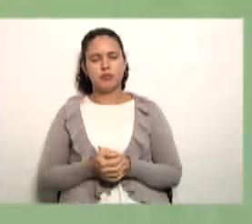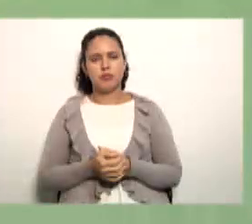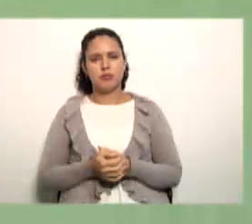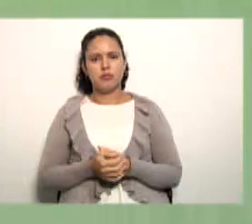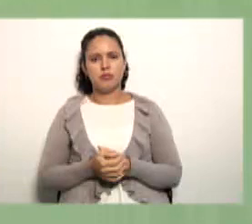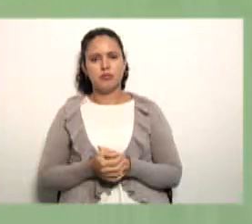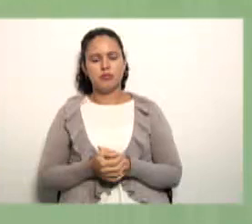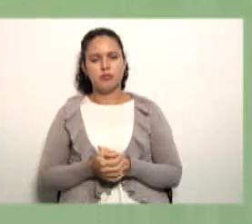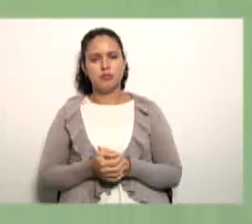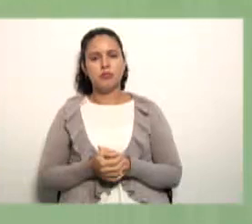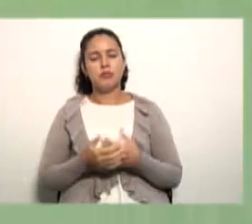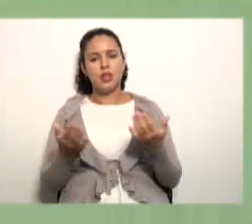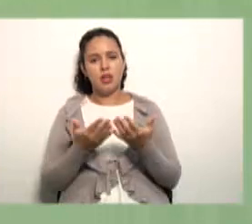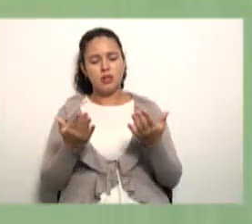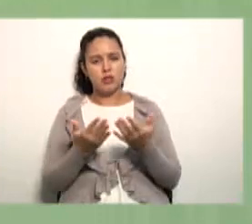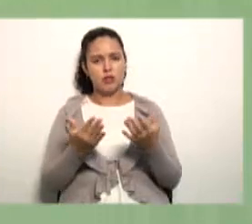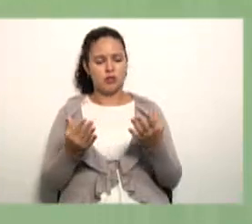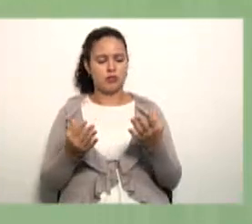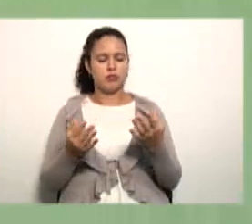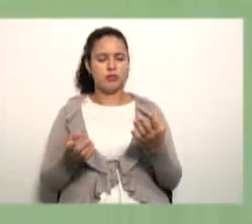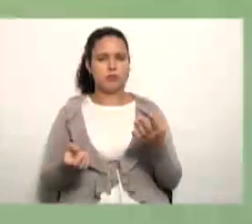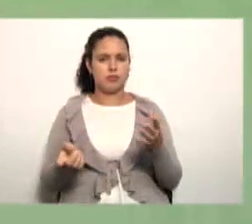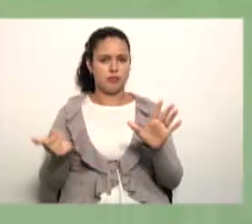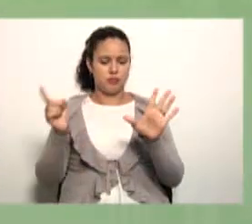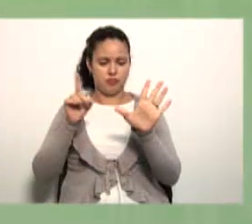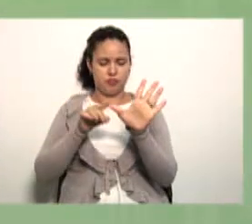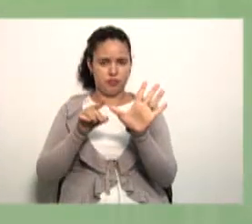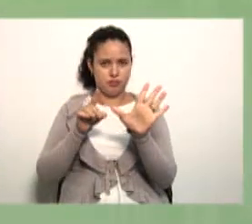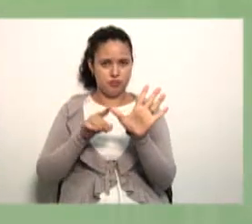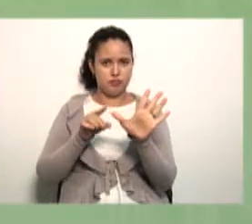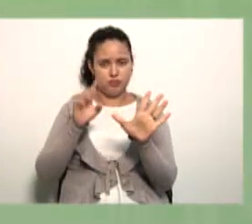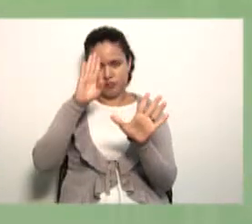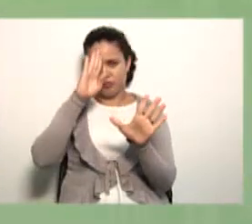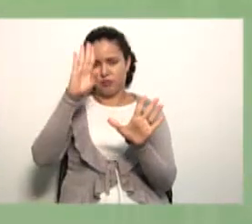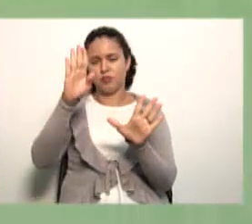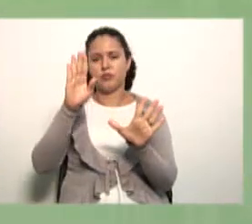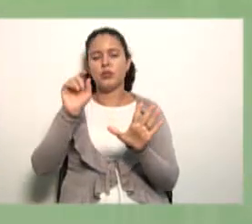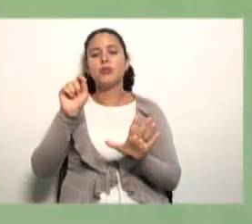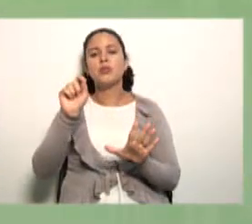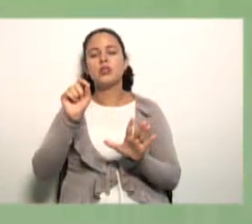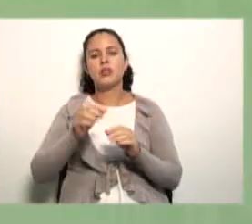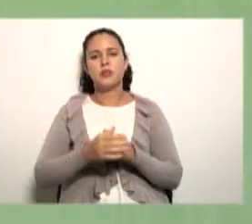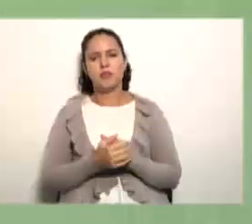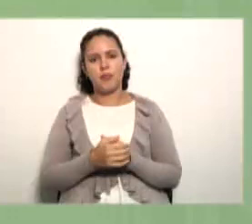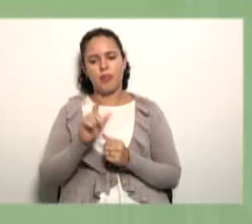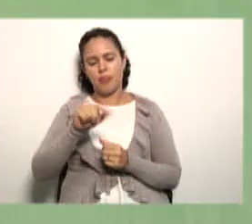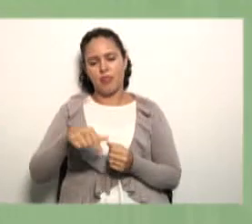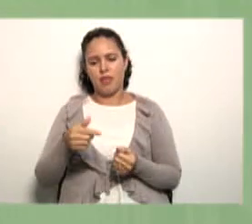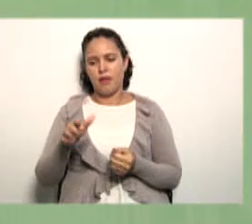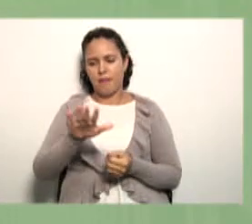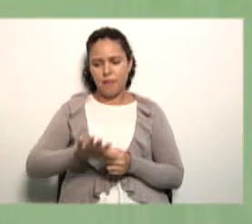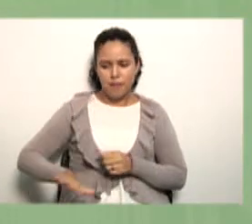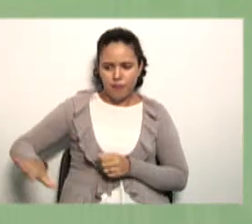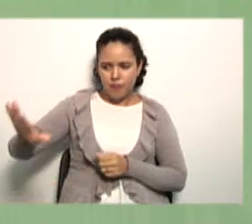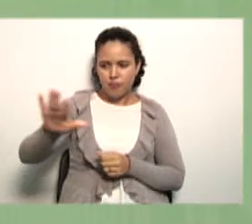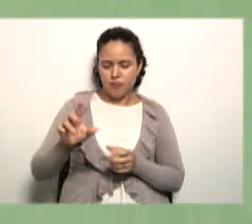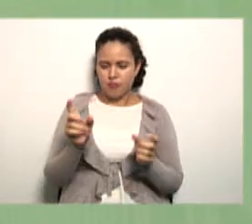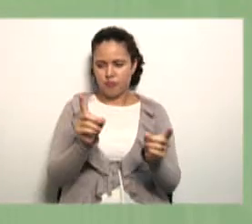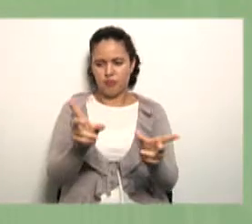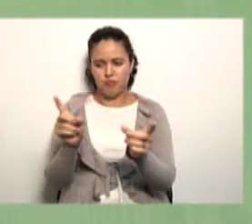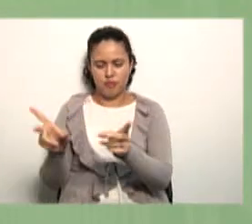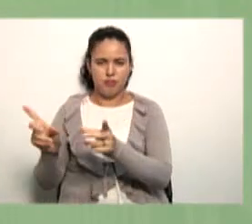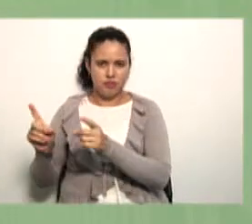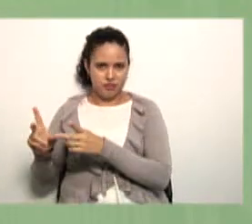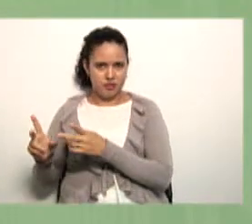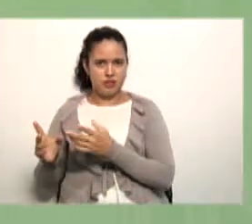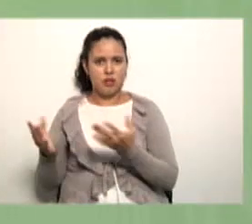a gente conclui o princípio número 4, vamos falar do princípio número 5. O princípio número 5 trata do comércio. Existe uma